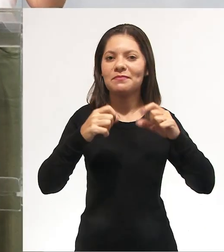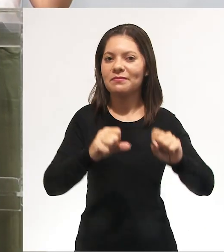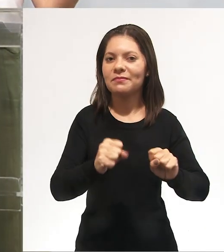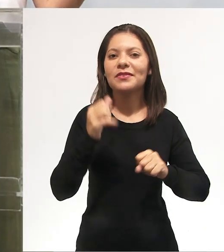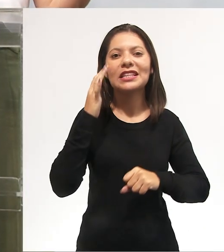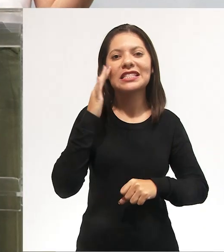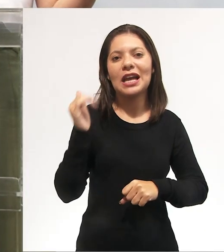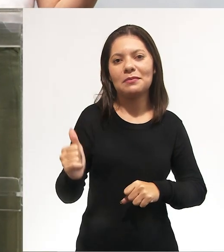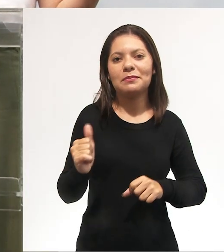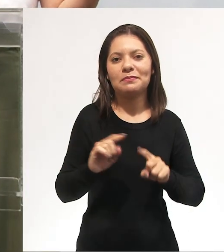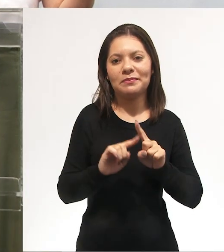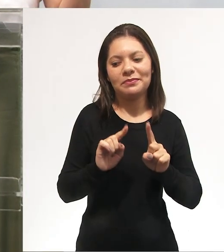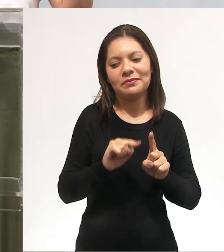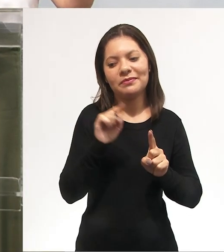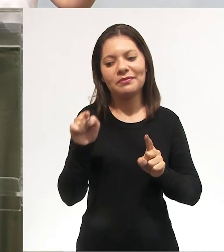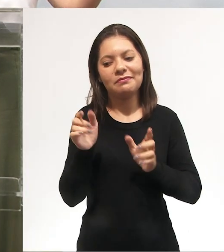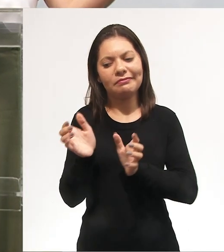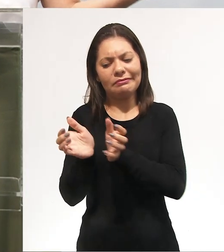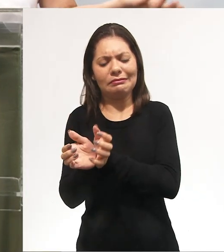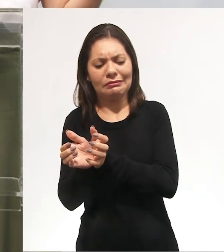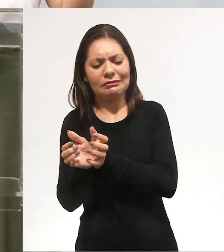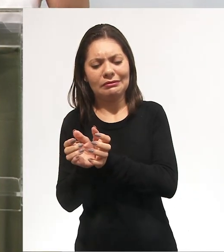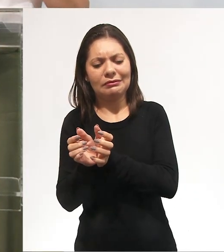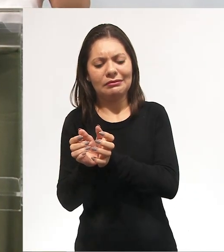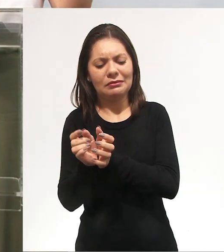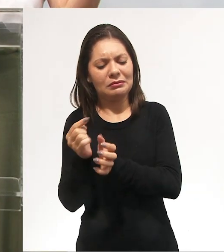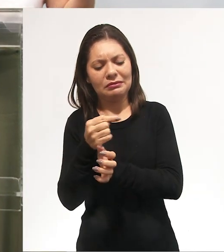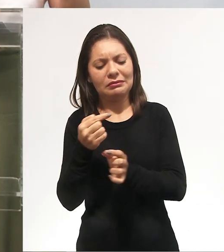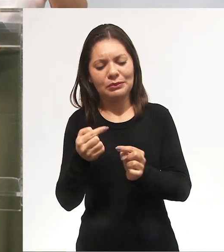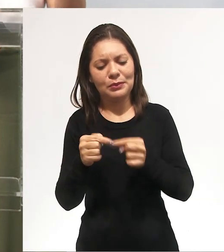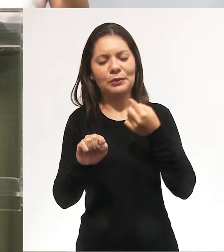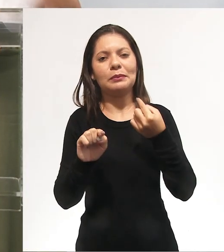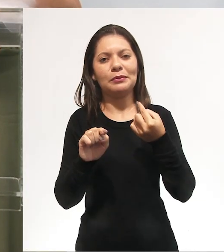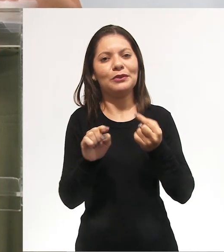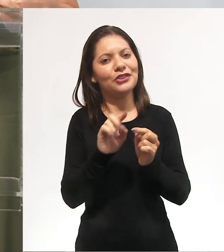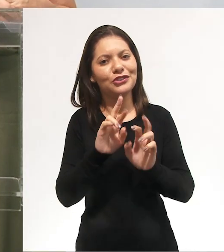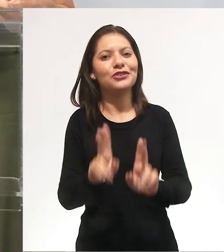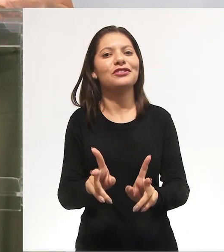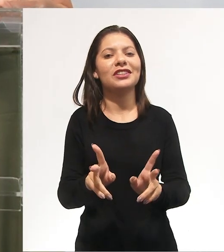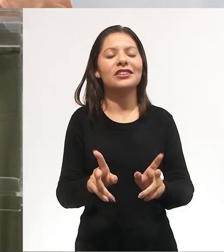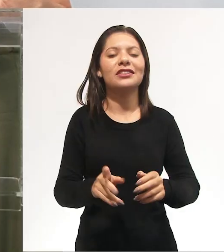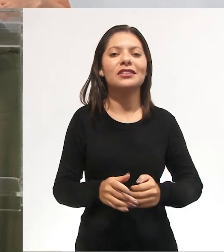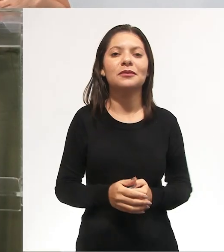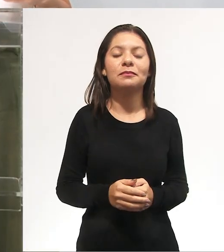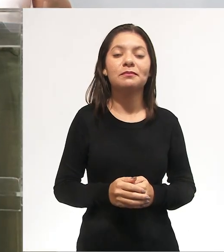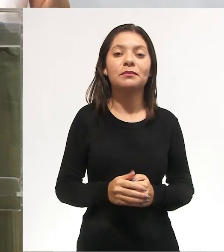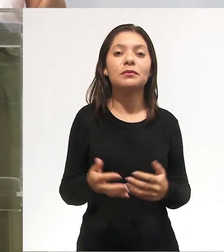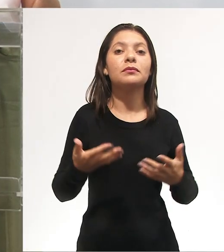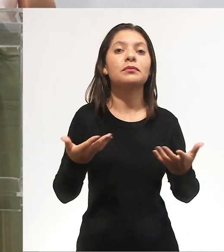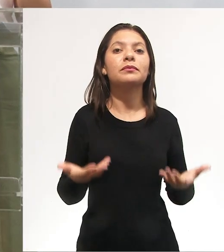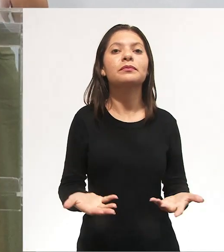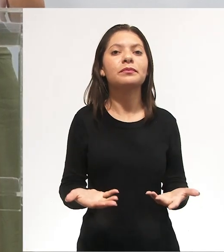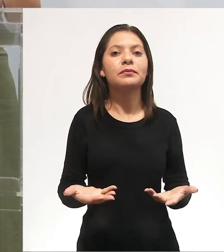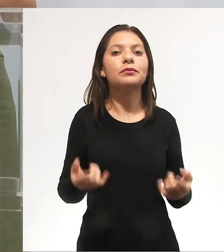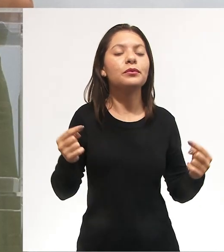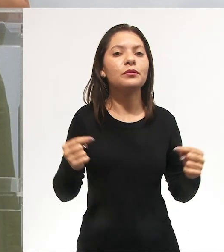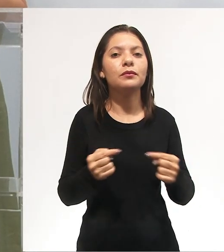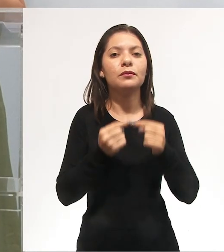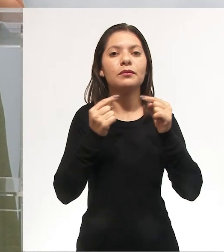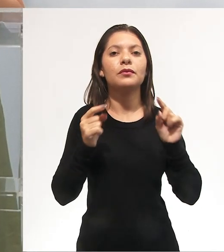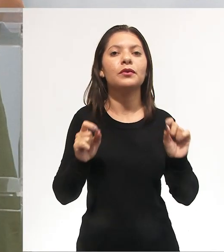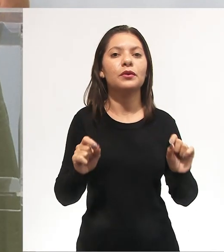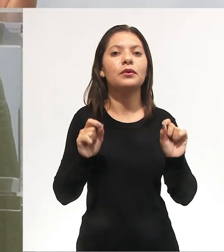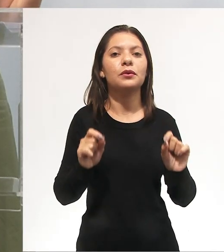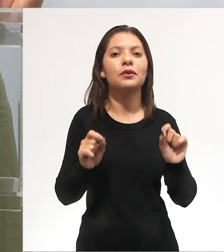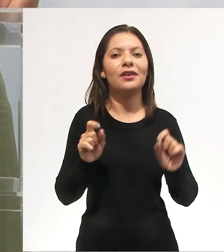que a pessoa que não pertence, né, a esse grupo, dessa determinada profissão. Então, isso